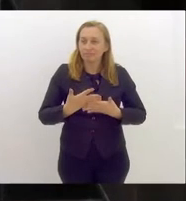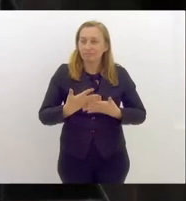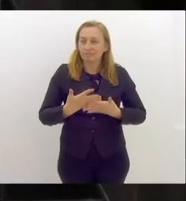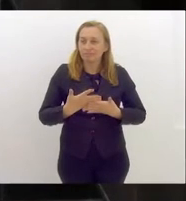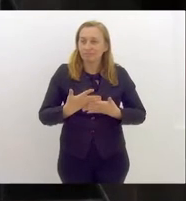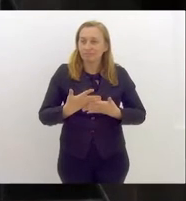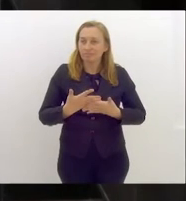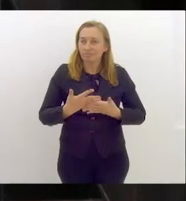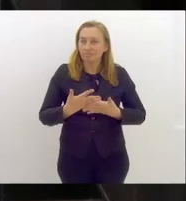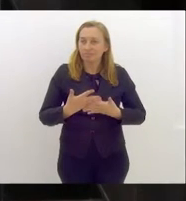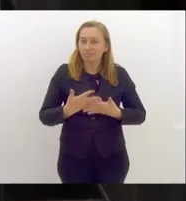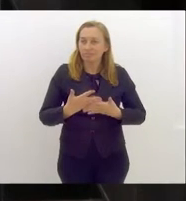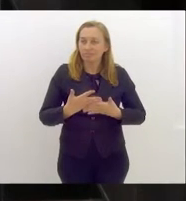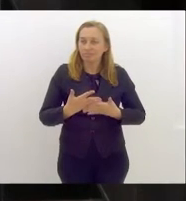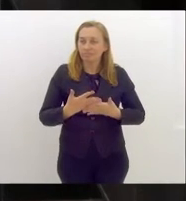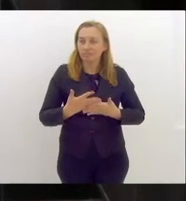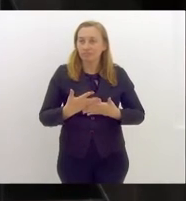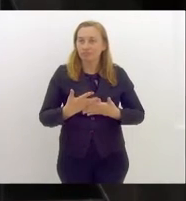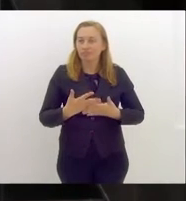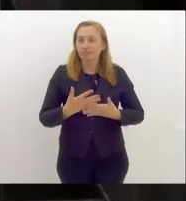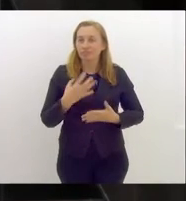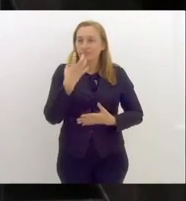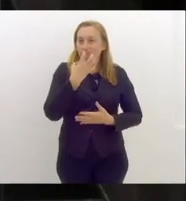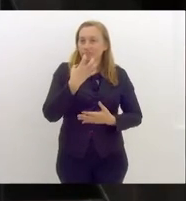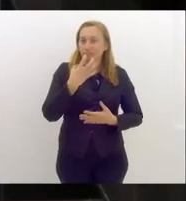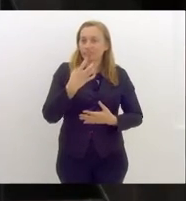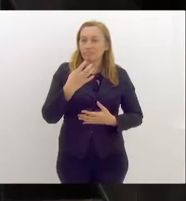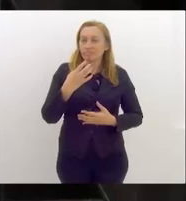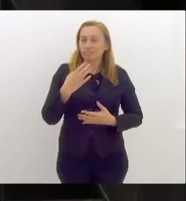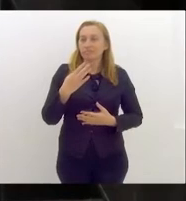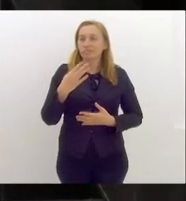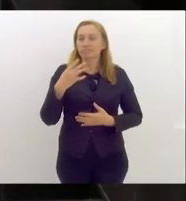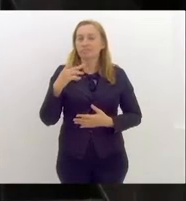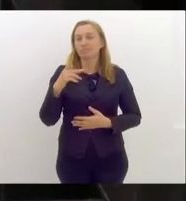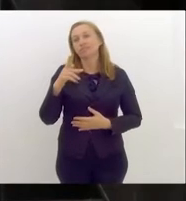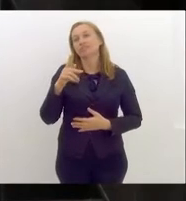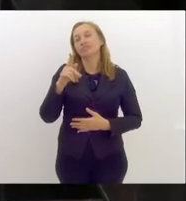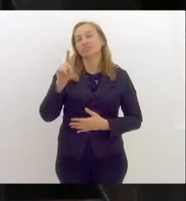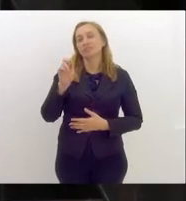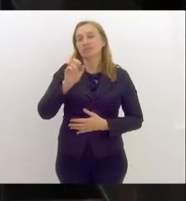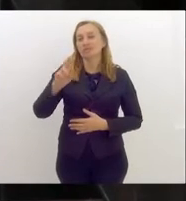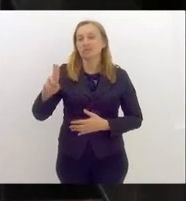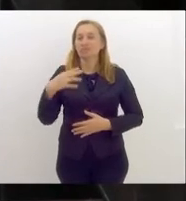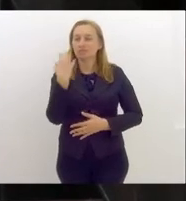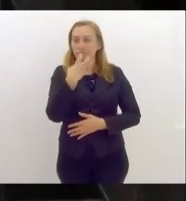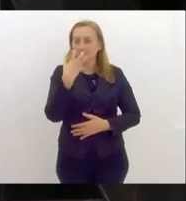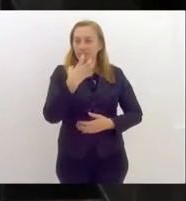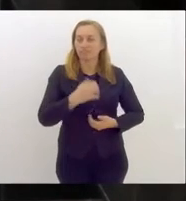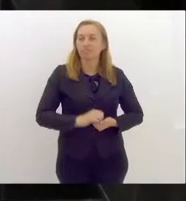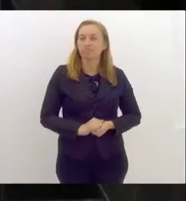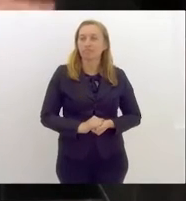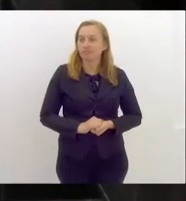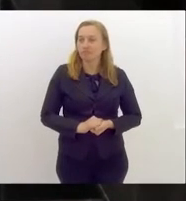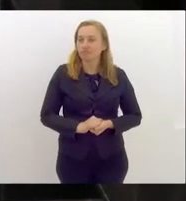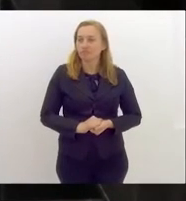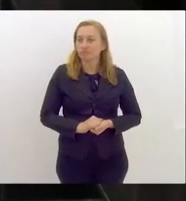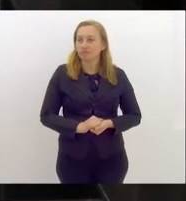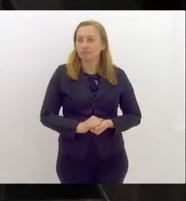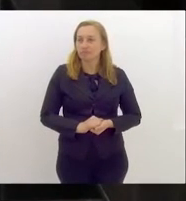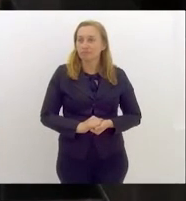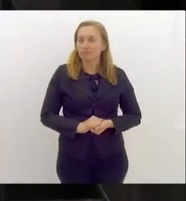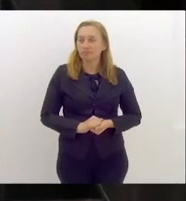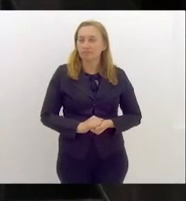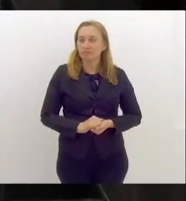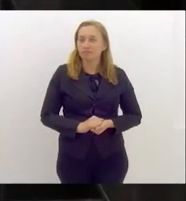com a parte tão expressiva do Cancioneiro Popular que a Gal Costa representou entrou cantou com tanto brilhantismo com